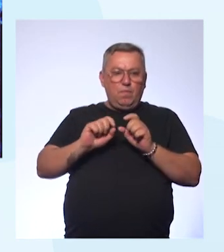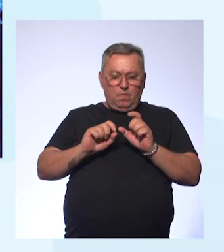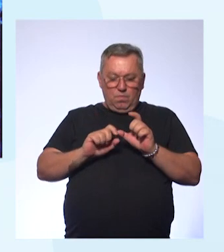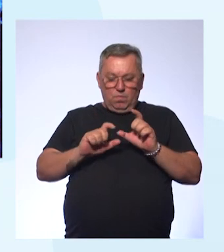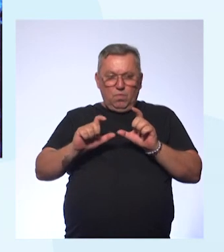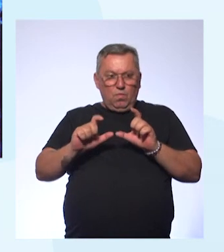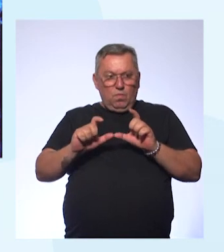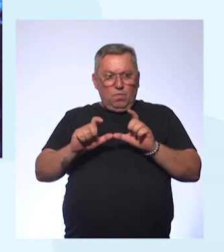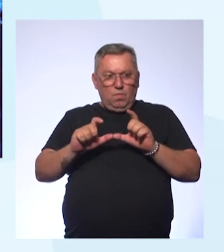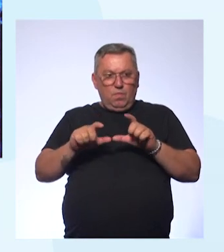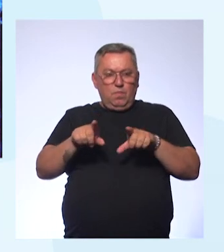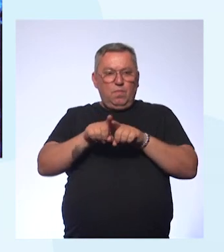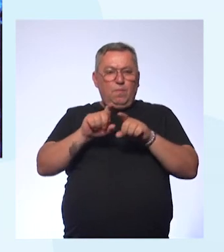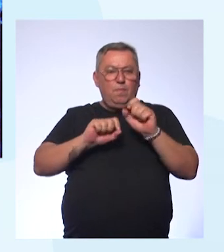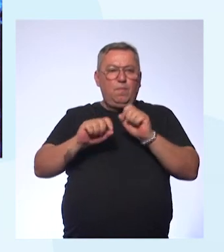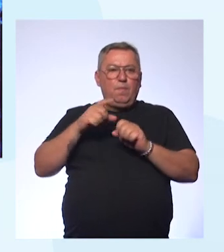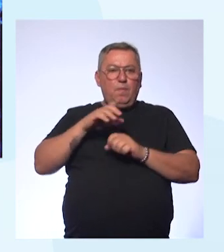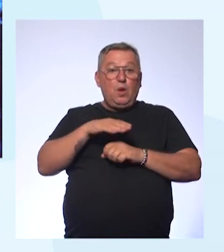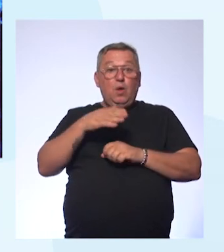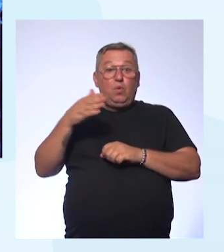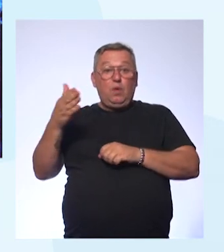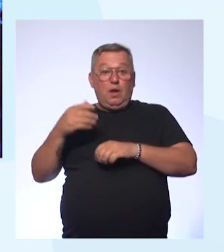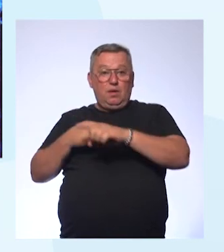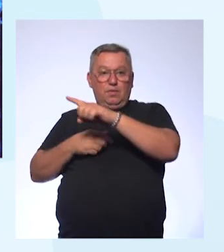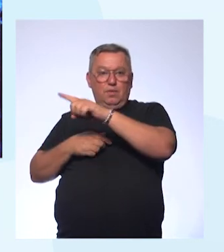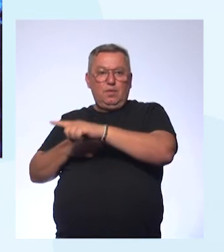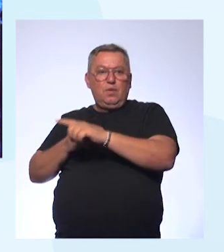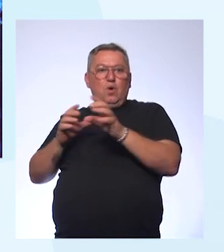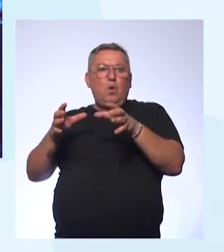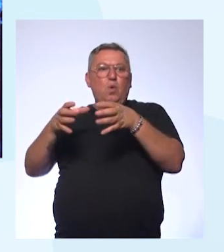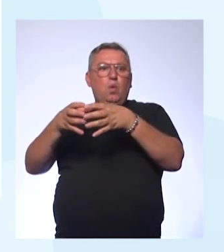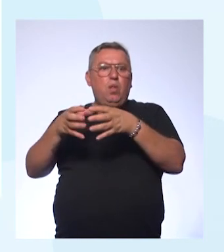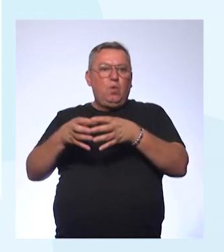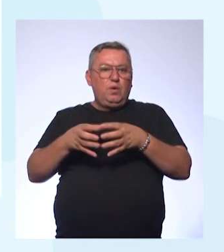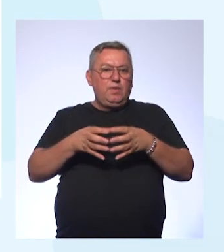dele. E aí é que a gente tem a forma de colônia, certo?